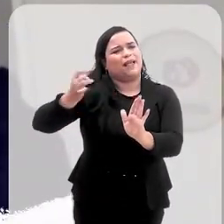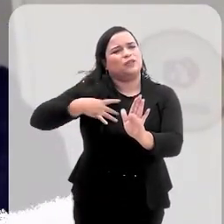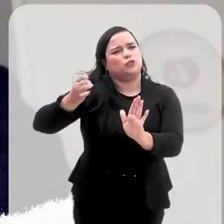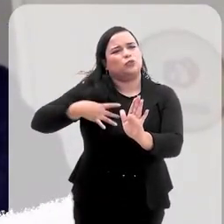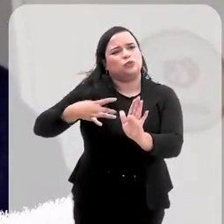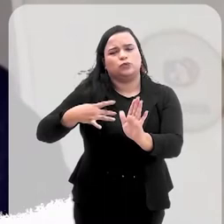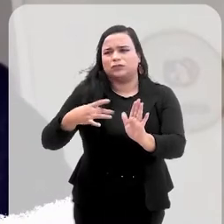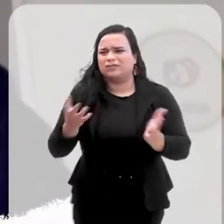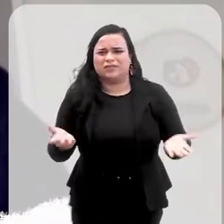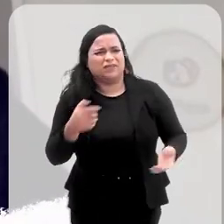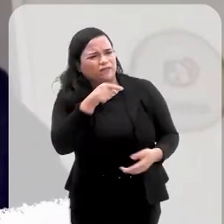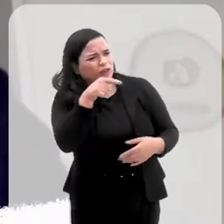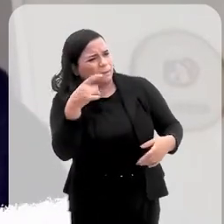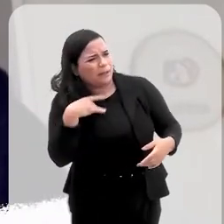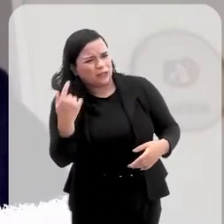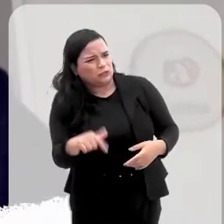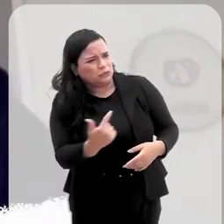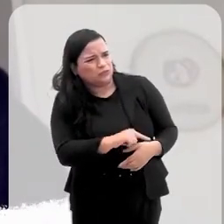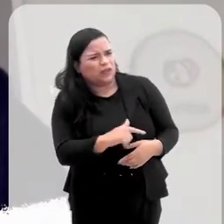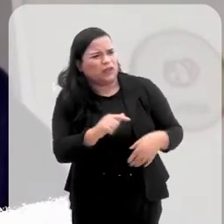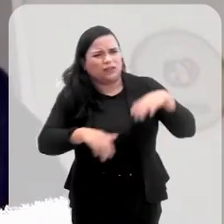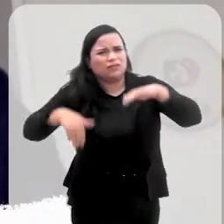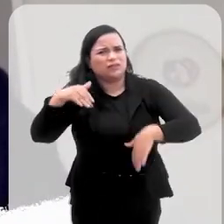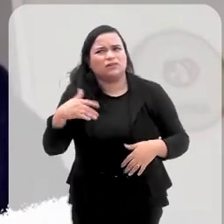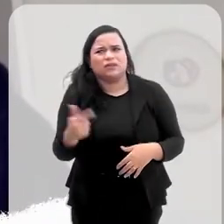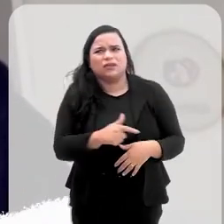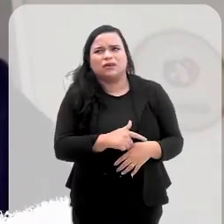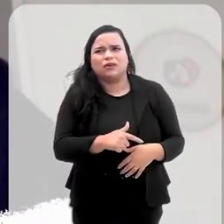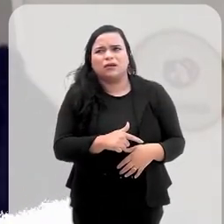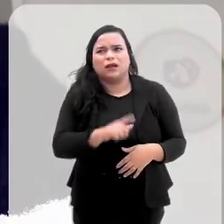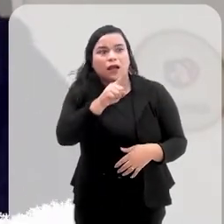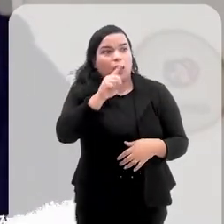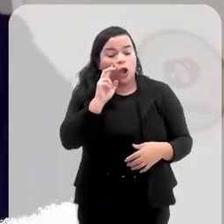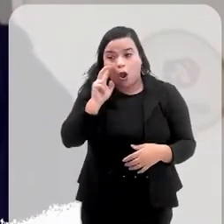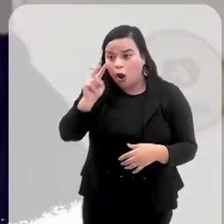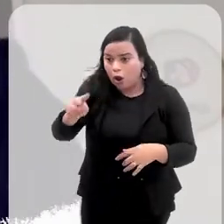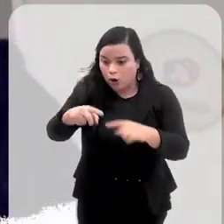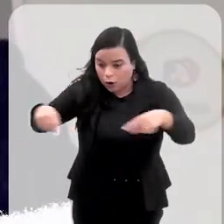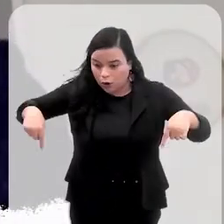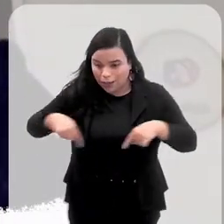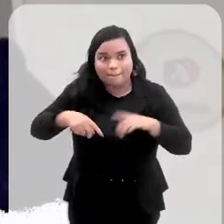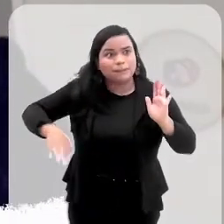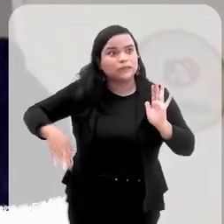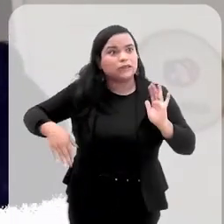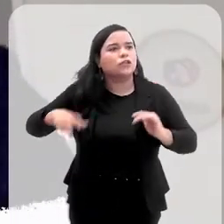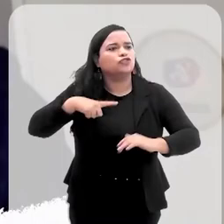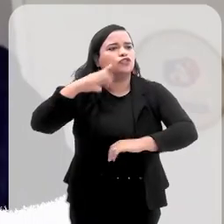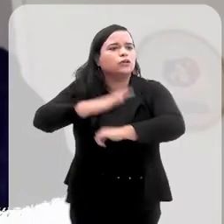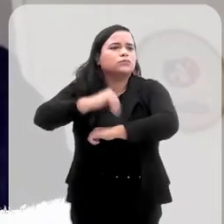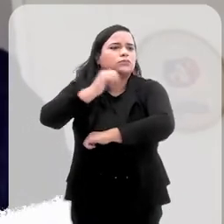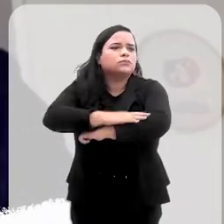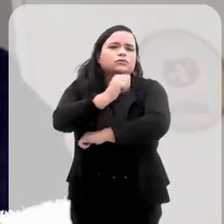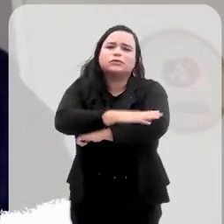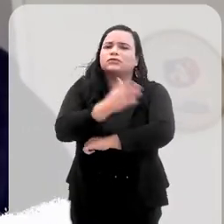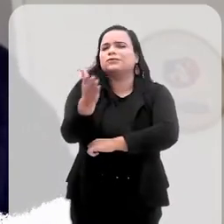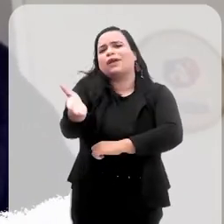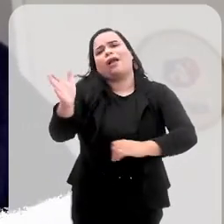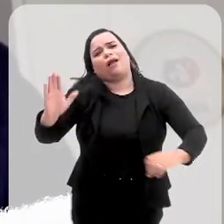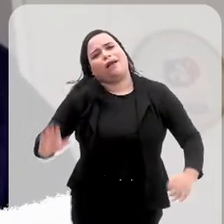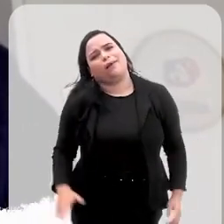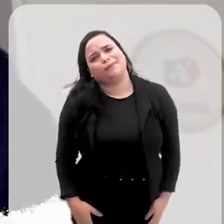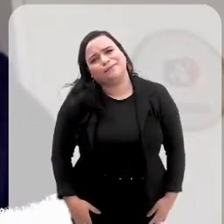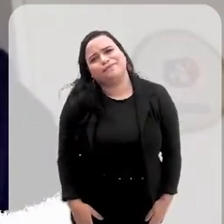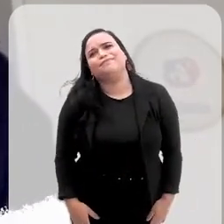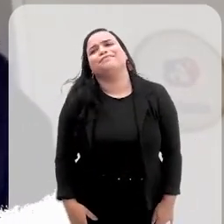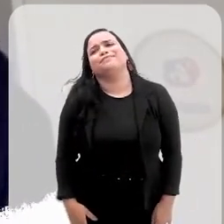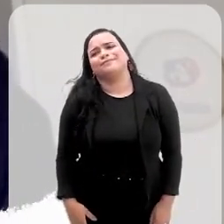lá na piscina, tinha um sapo dentro da água. E Olha isso. ele não tinha o cartão de sapo,